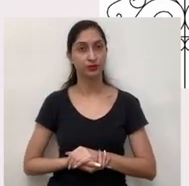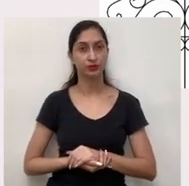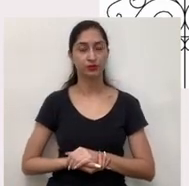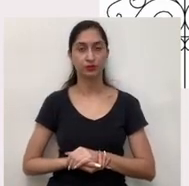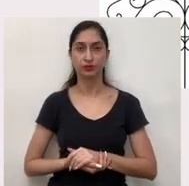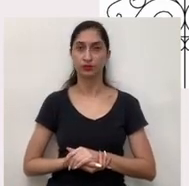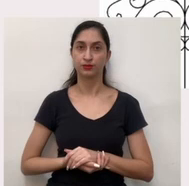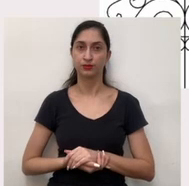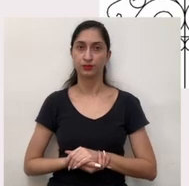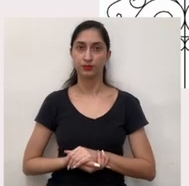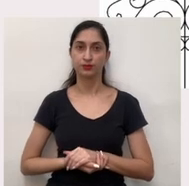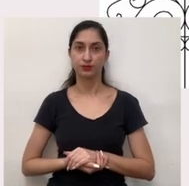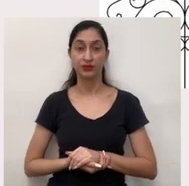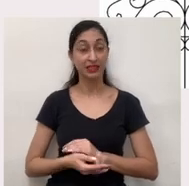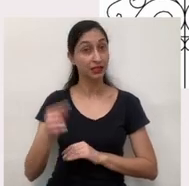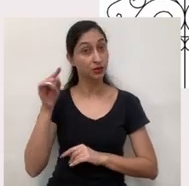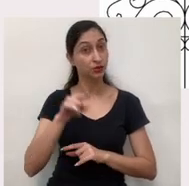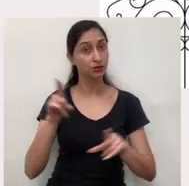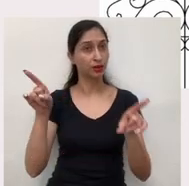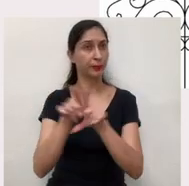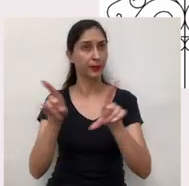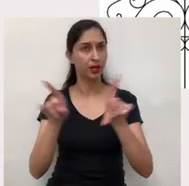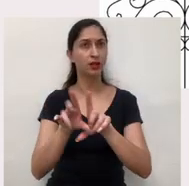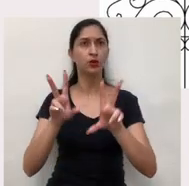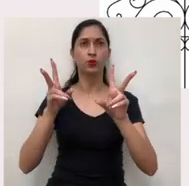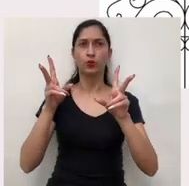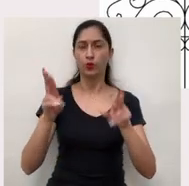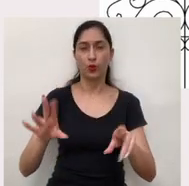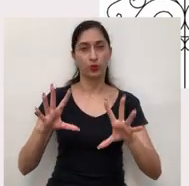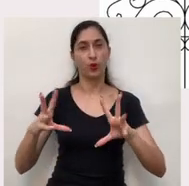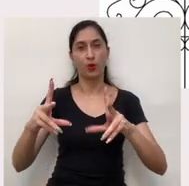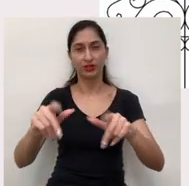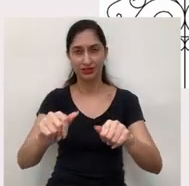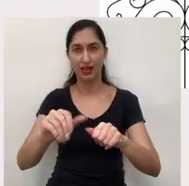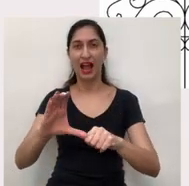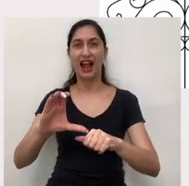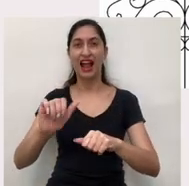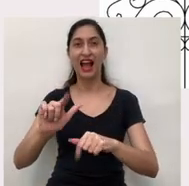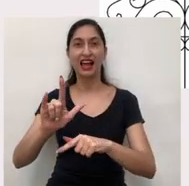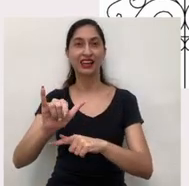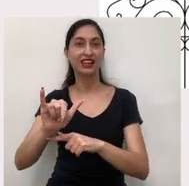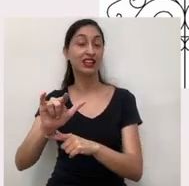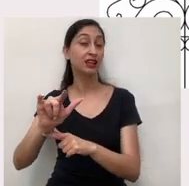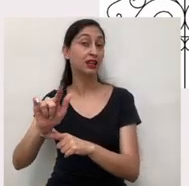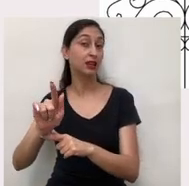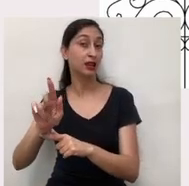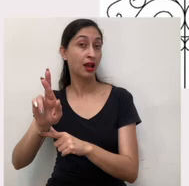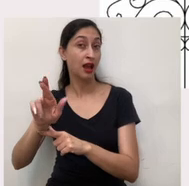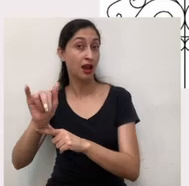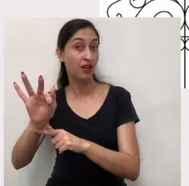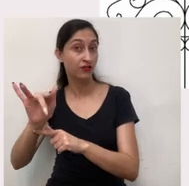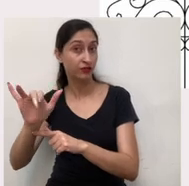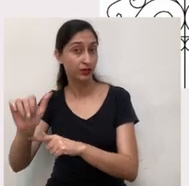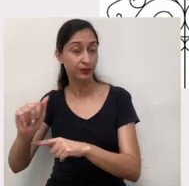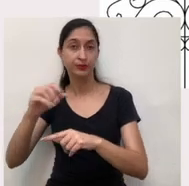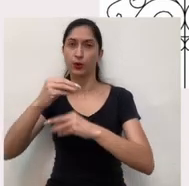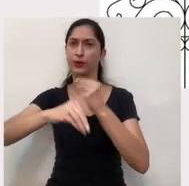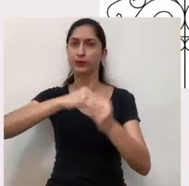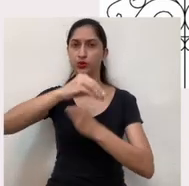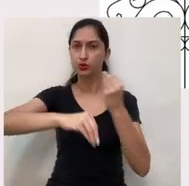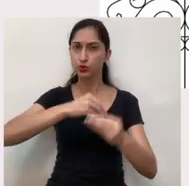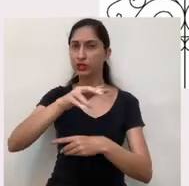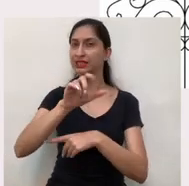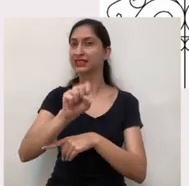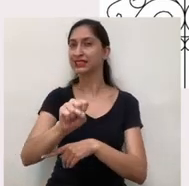ela é também, como toda caligrafia, vamos dizer assim, né, um misto de singularidades